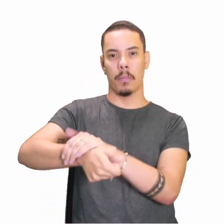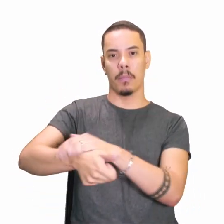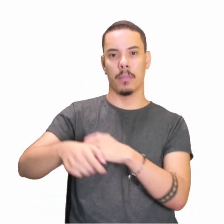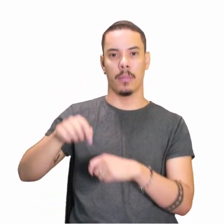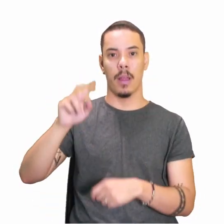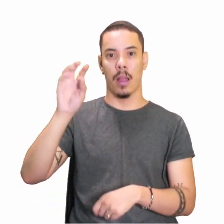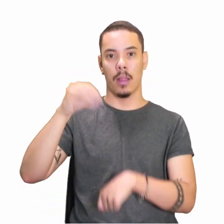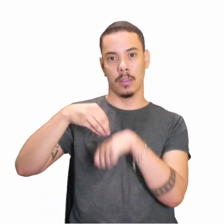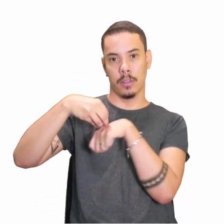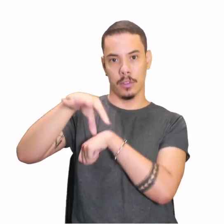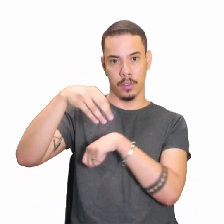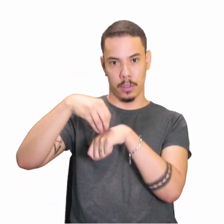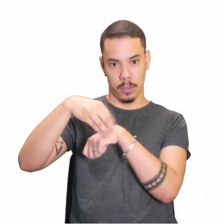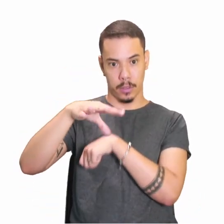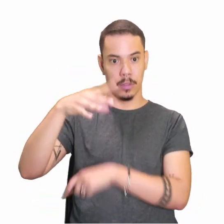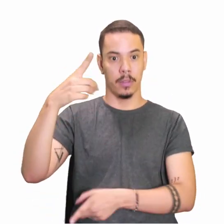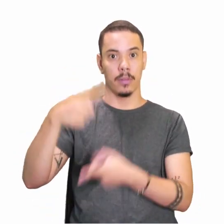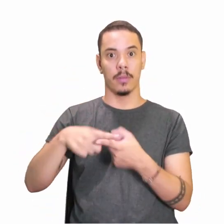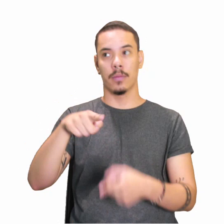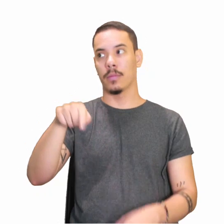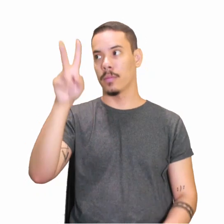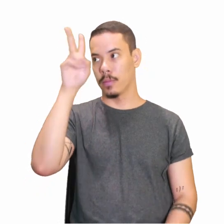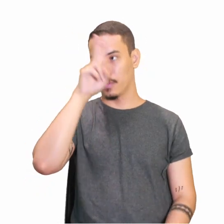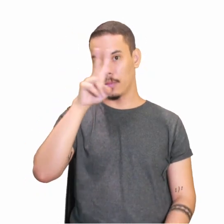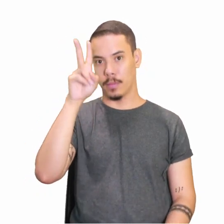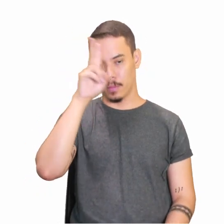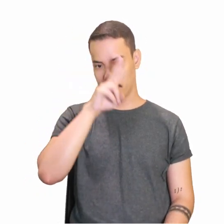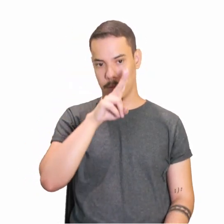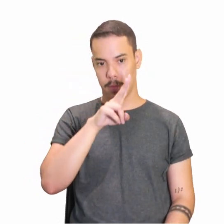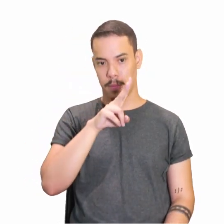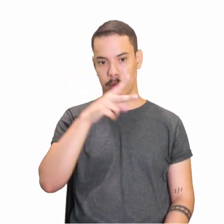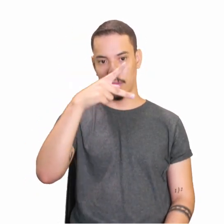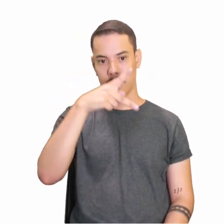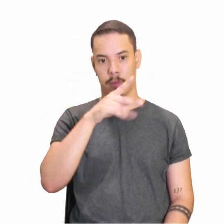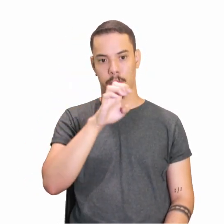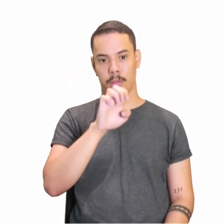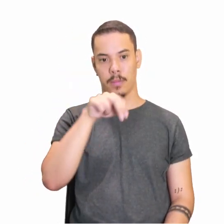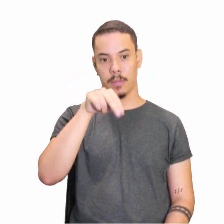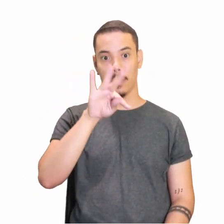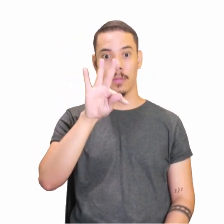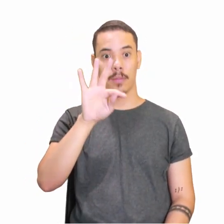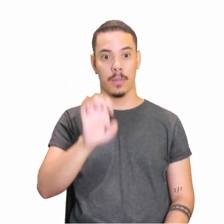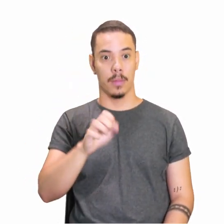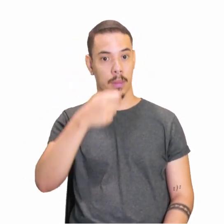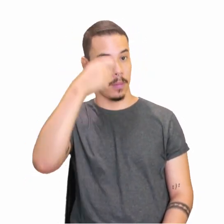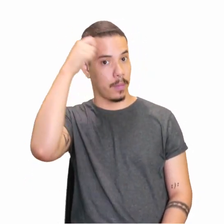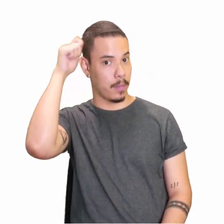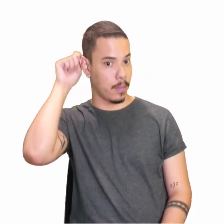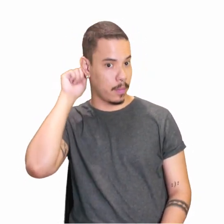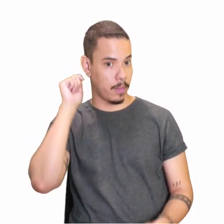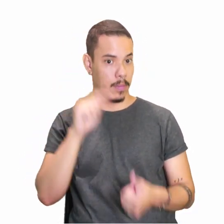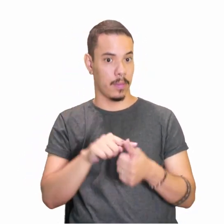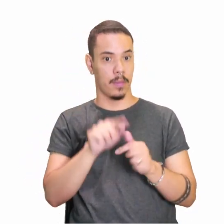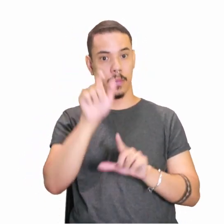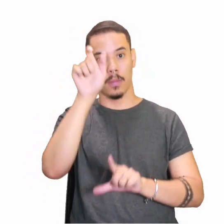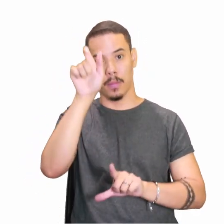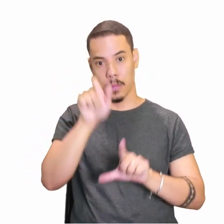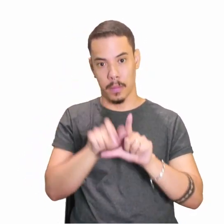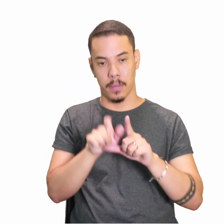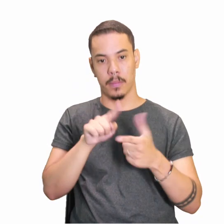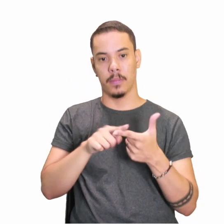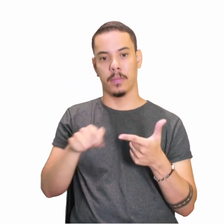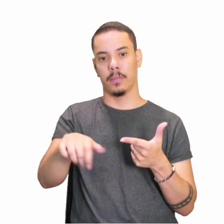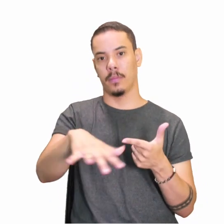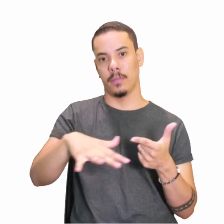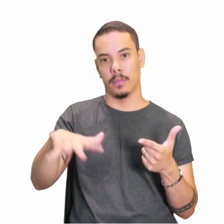em elemento da narrativa, você vai lembrar de quem? Do pente, que é o personagem, o